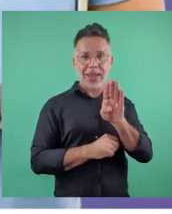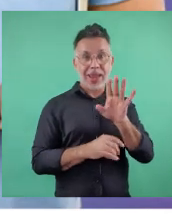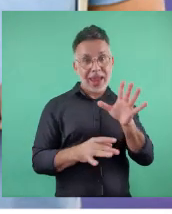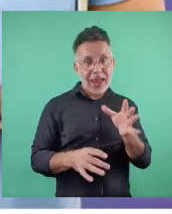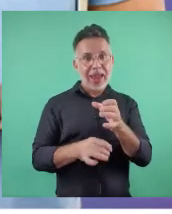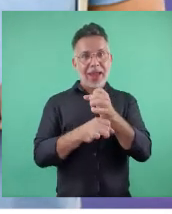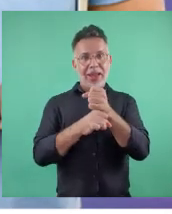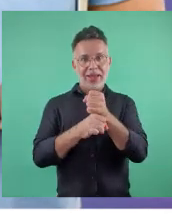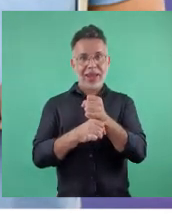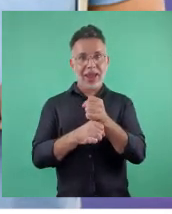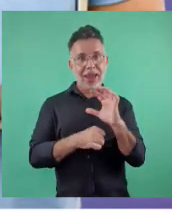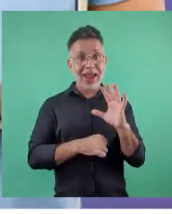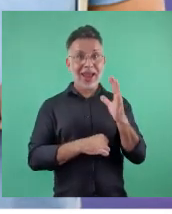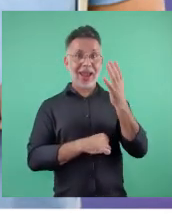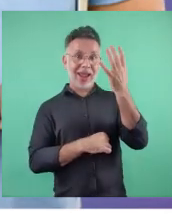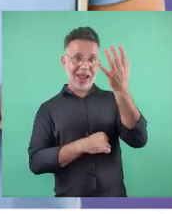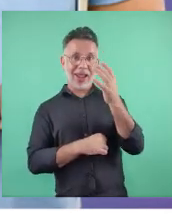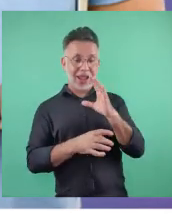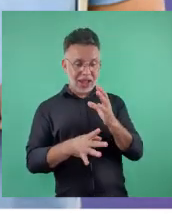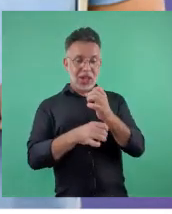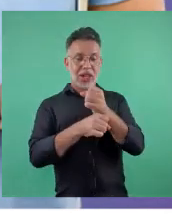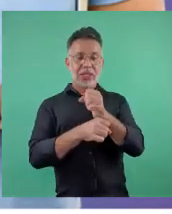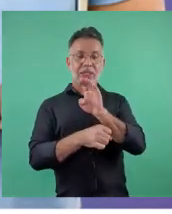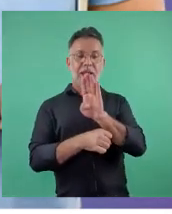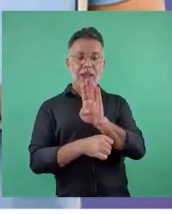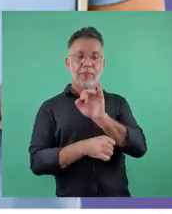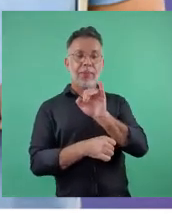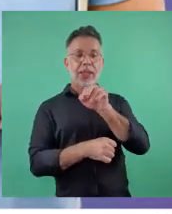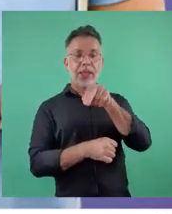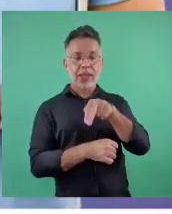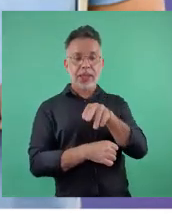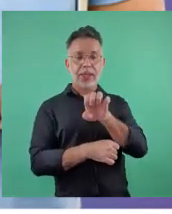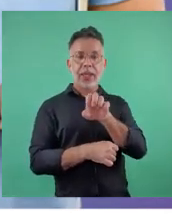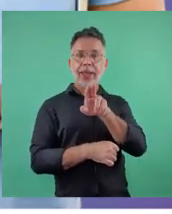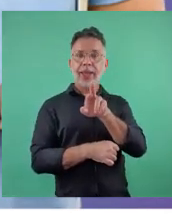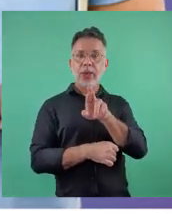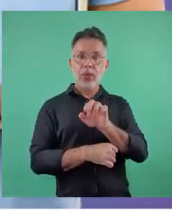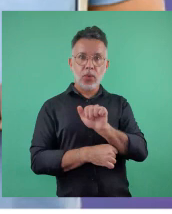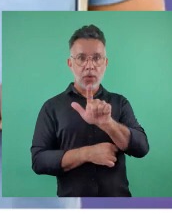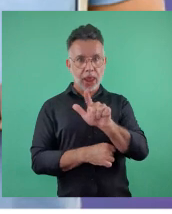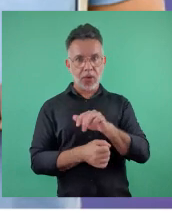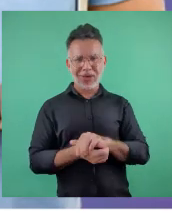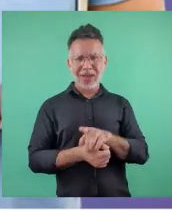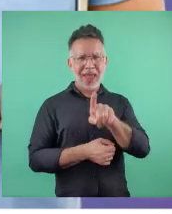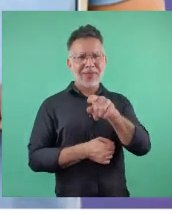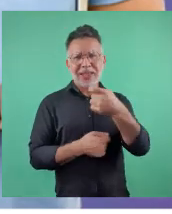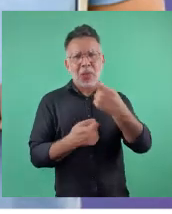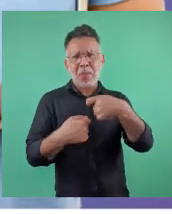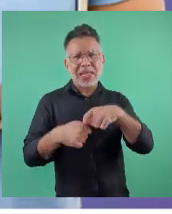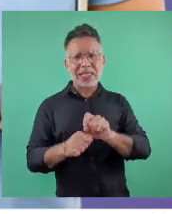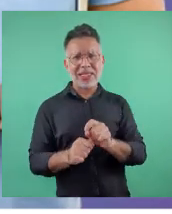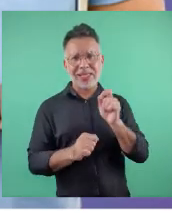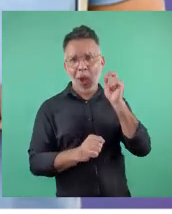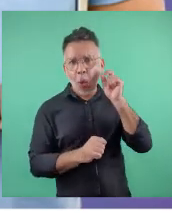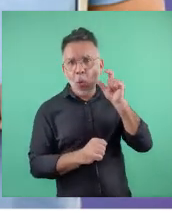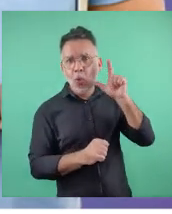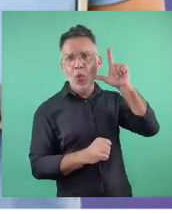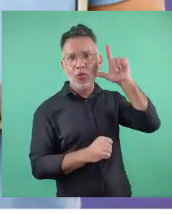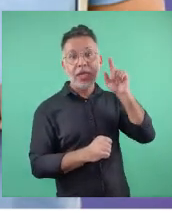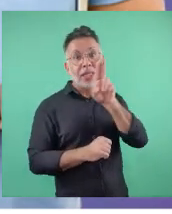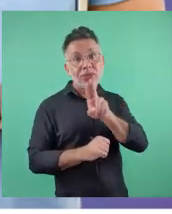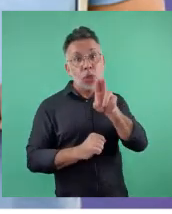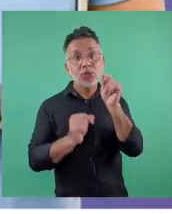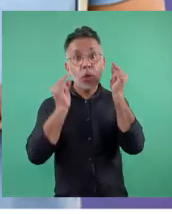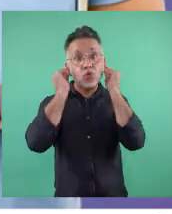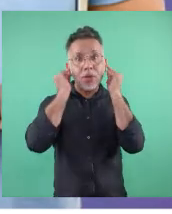uma amplificação, que é o que a gente chama o fenômeno de somação binaural. Com isso, você não tem a necessidade de